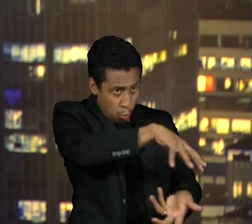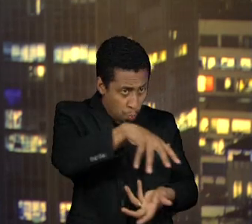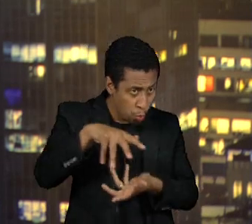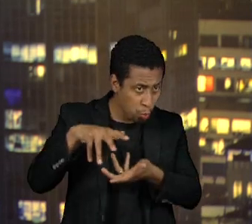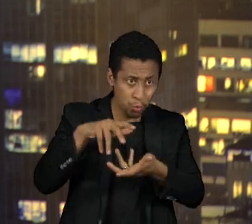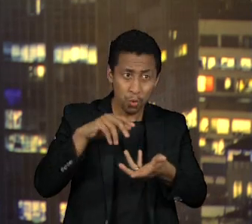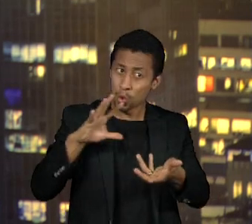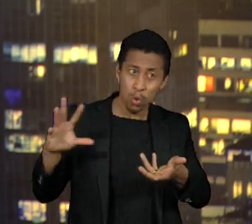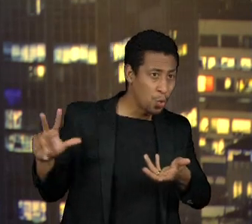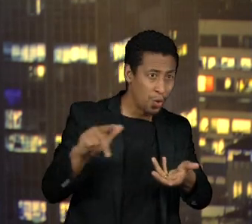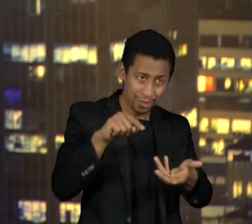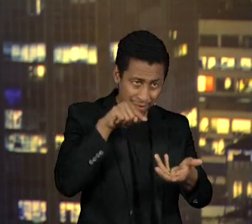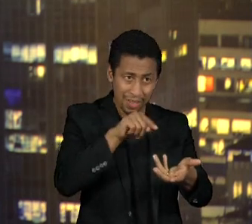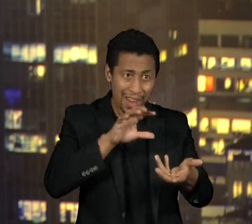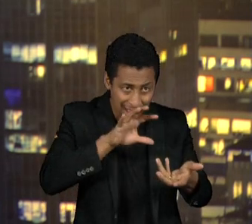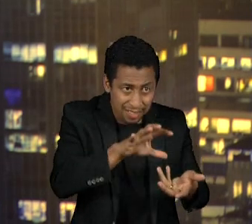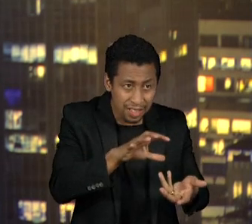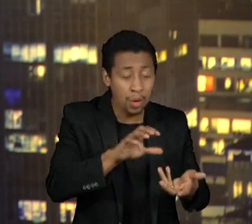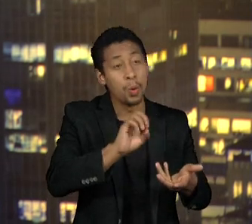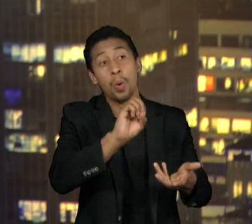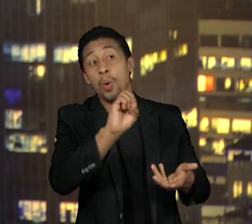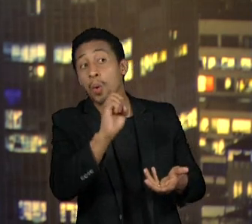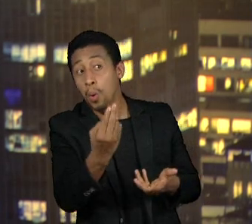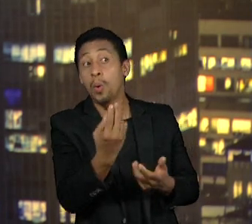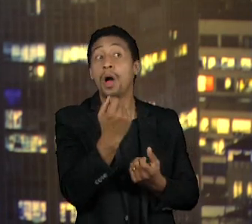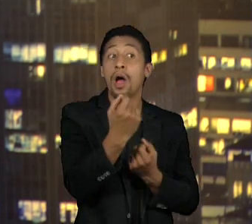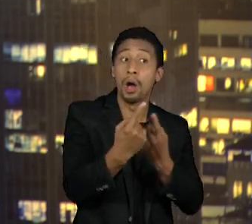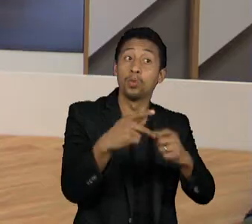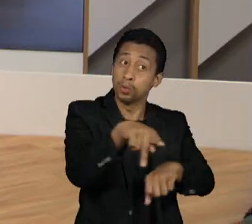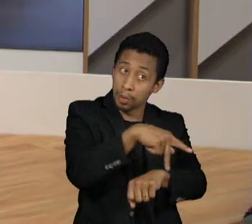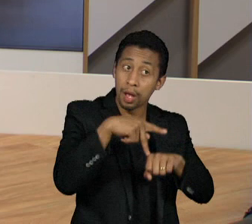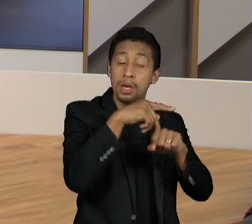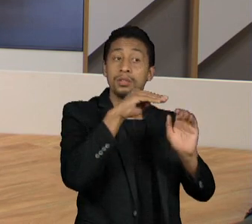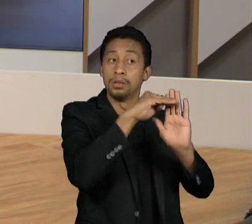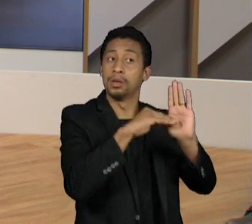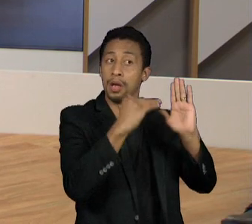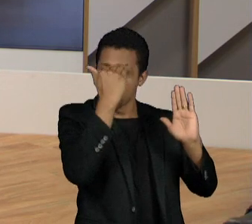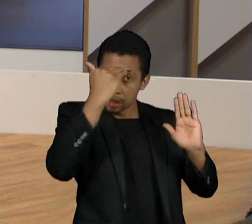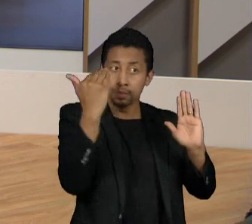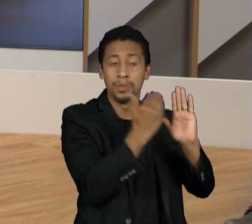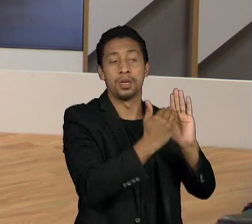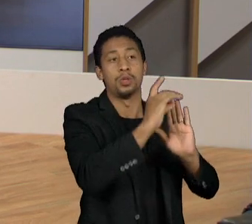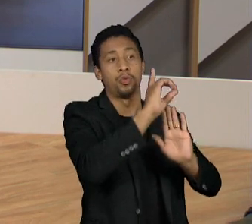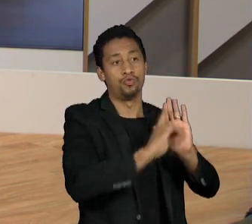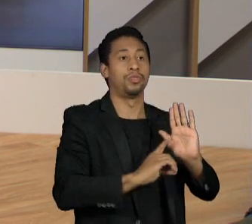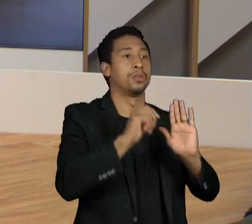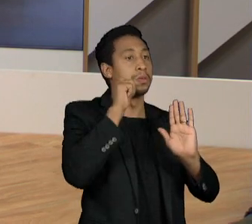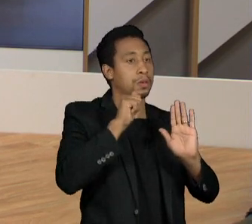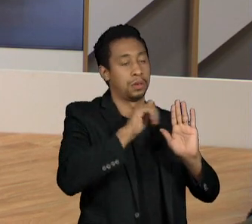todo, Gabriela? Ou há países que respeitam plenamente os direitos das meninas?